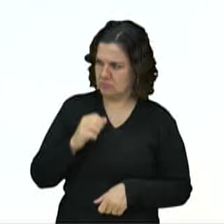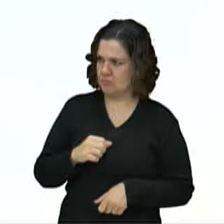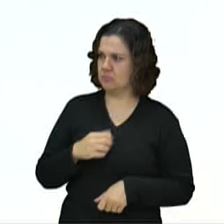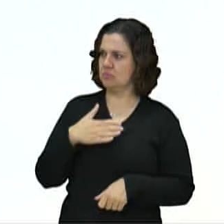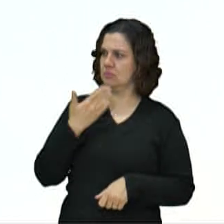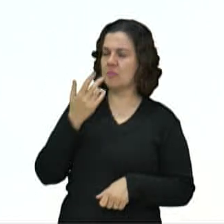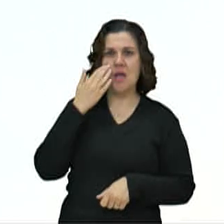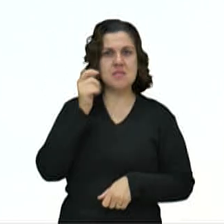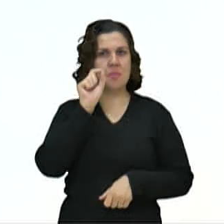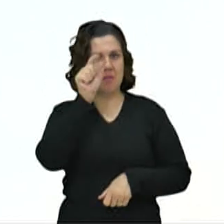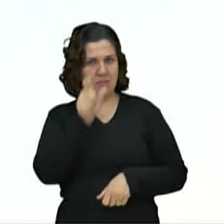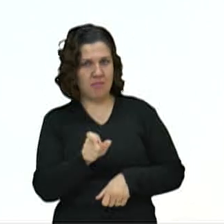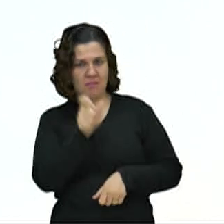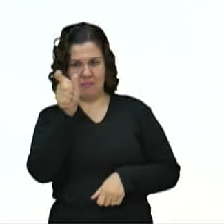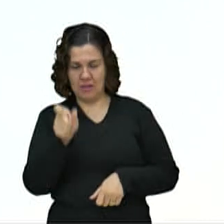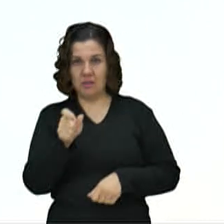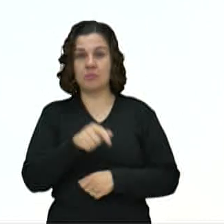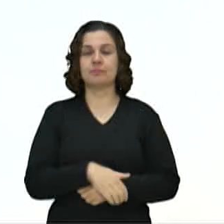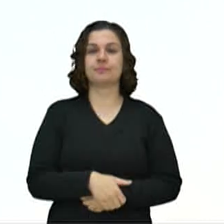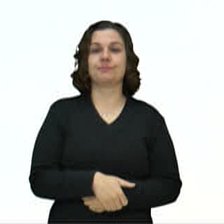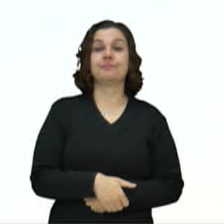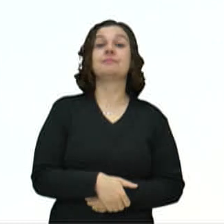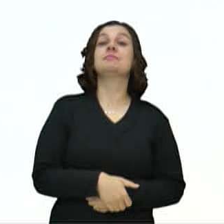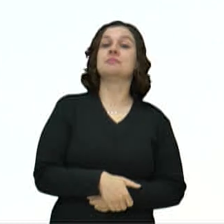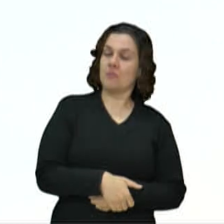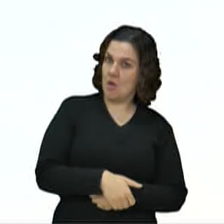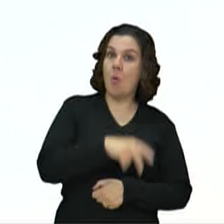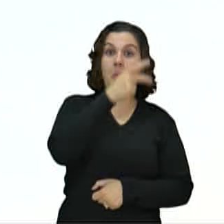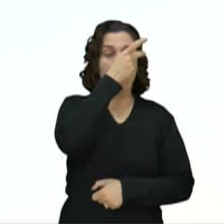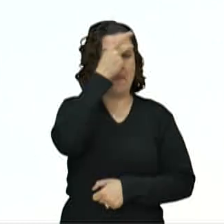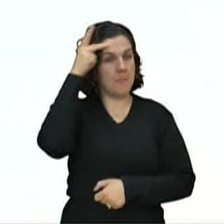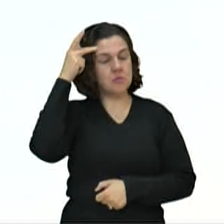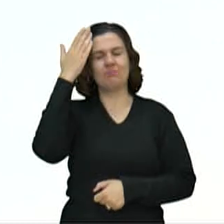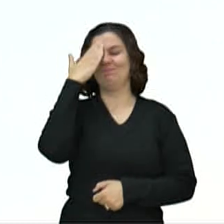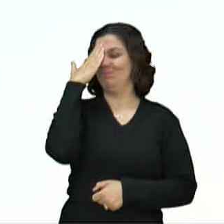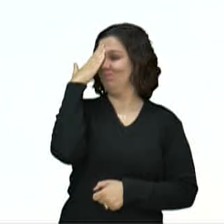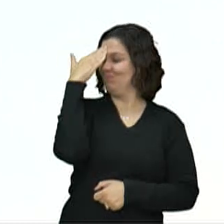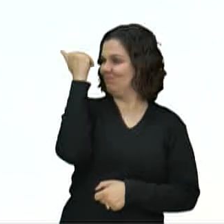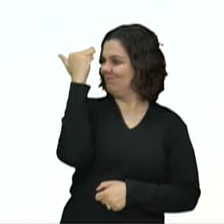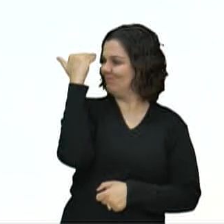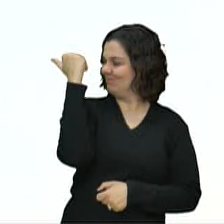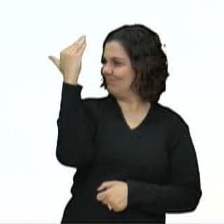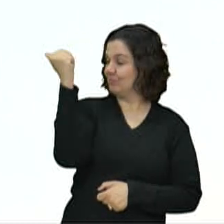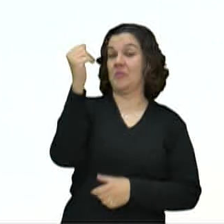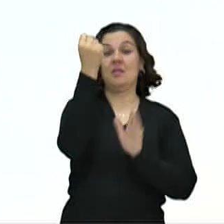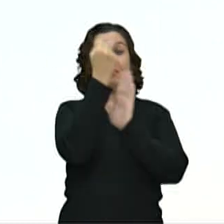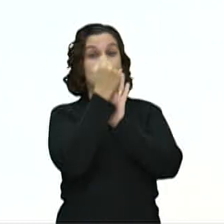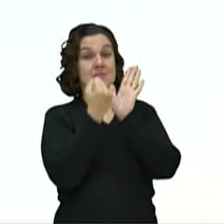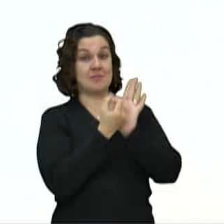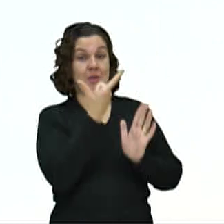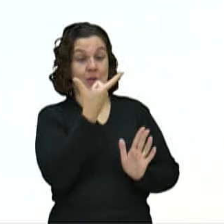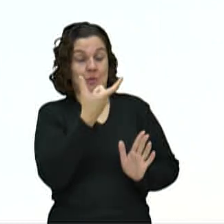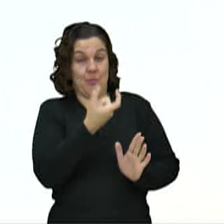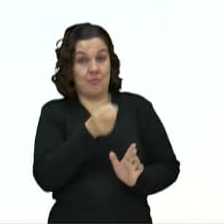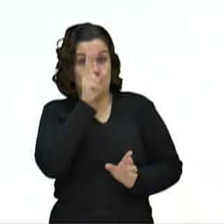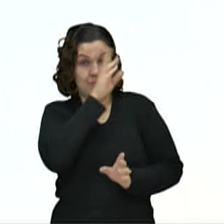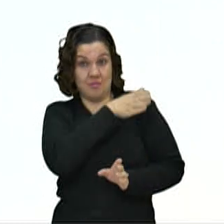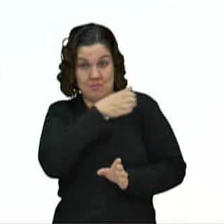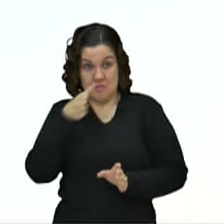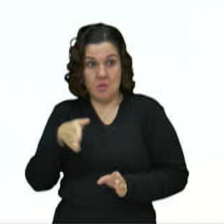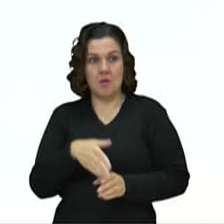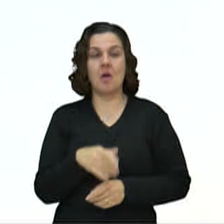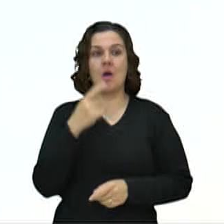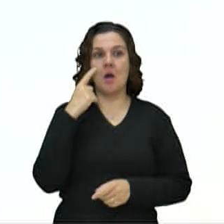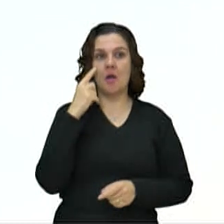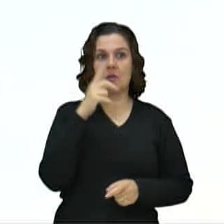olho, consegue identificar quem são? São figuras muito famosas do século XX, da história.